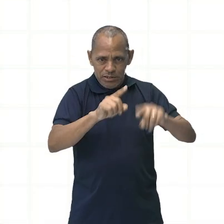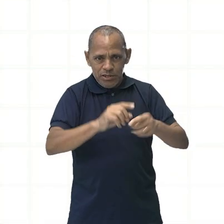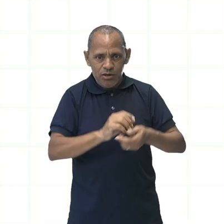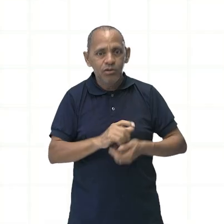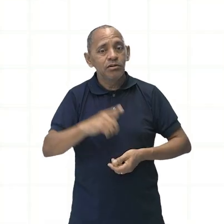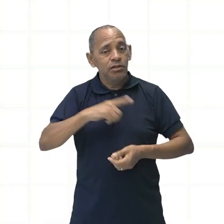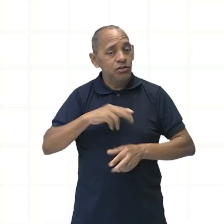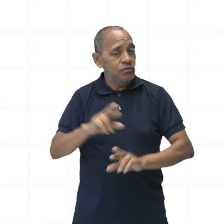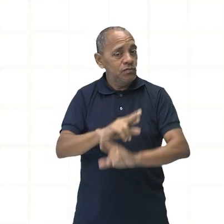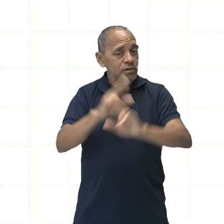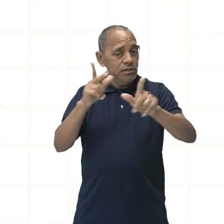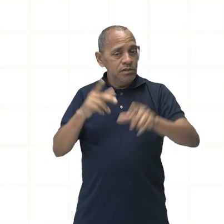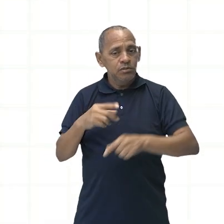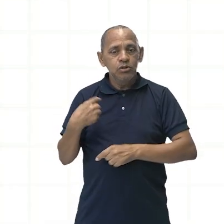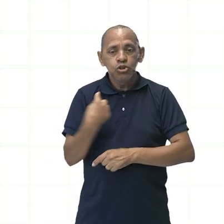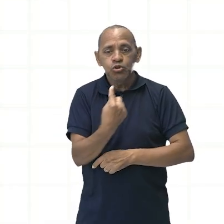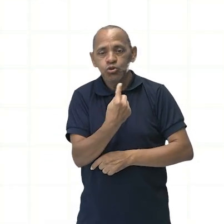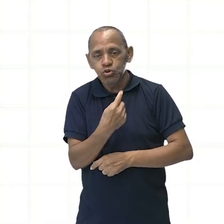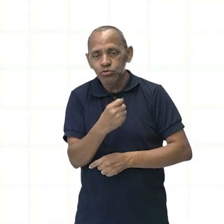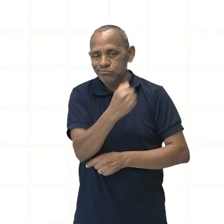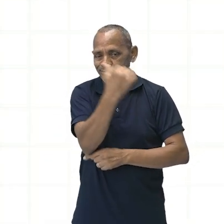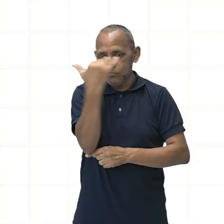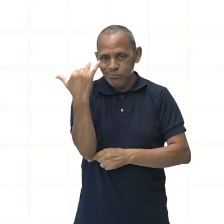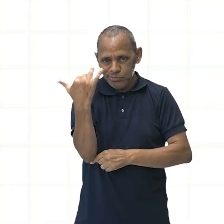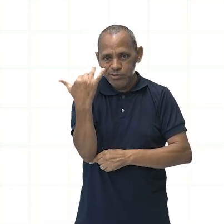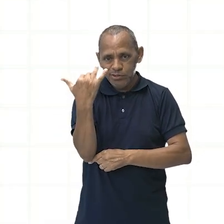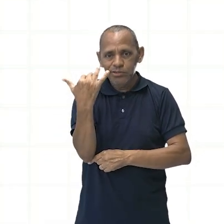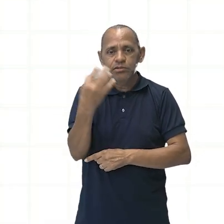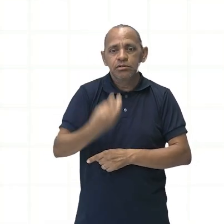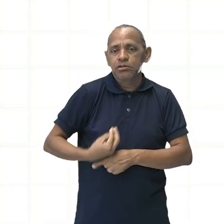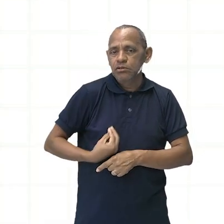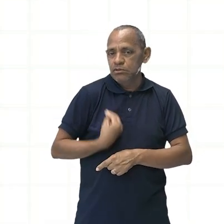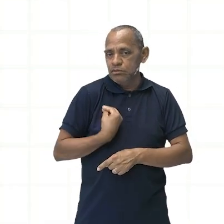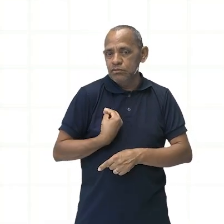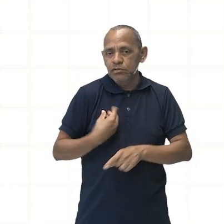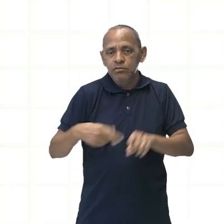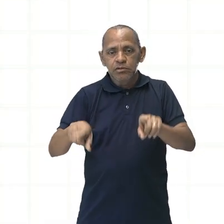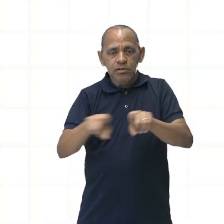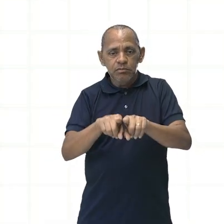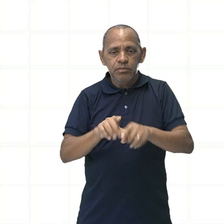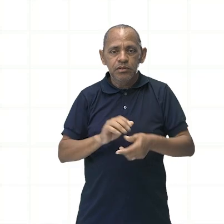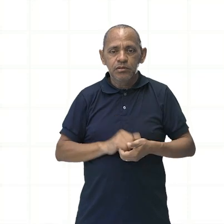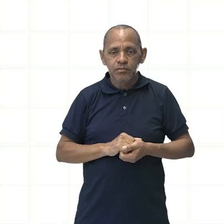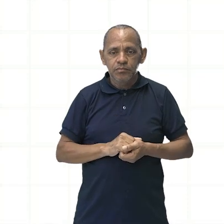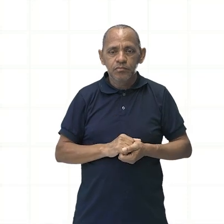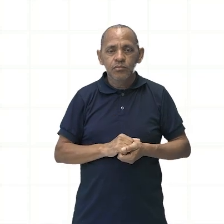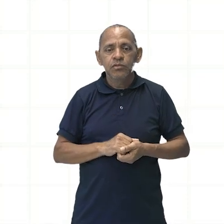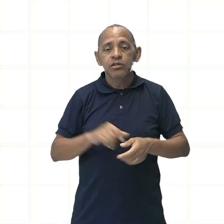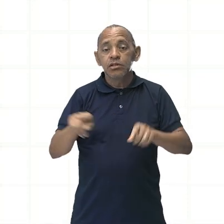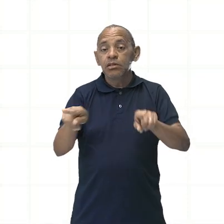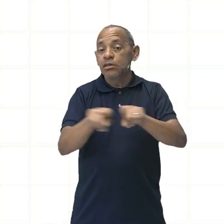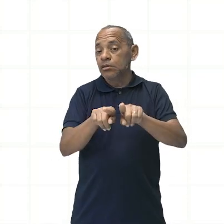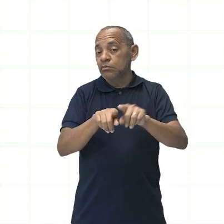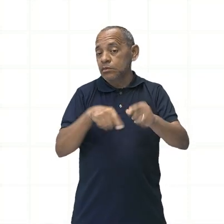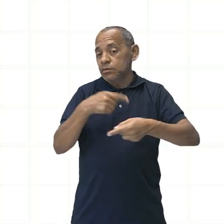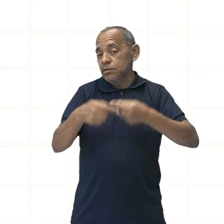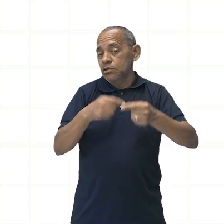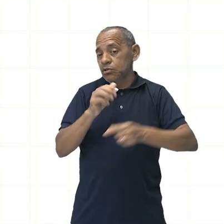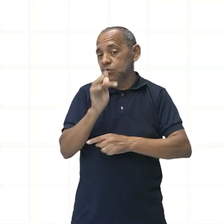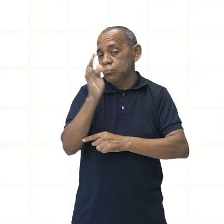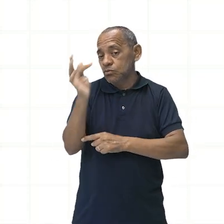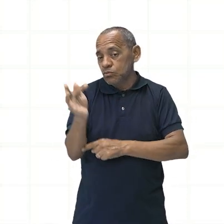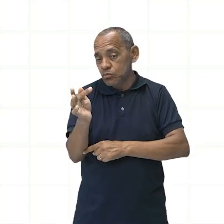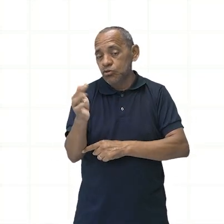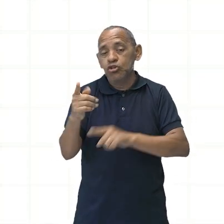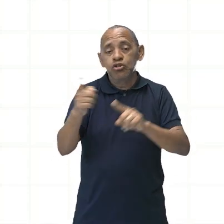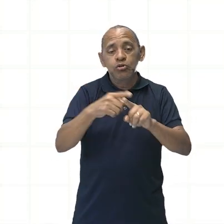o nosso ambiente, para o ambiente em que nós estamos inseridos e para as gerações futuras e para todas as formas